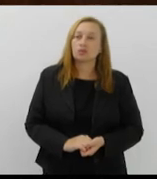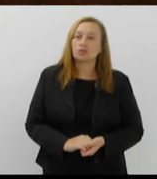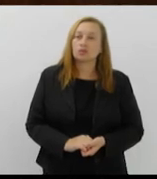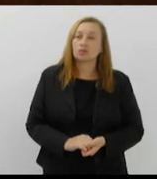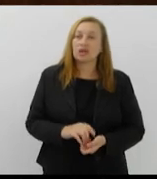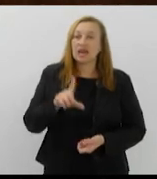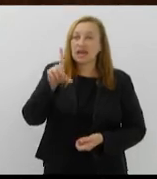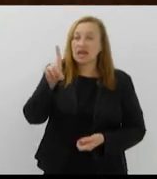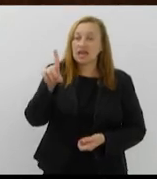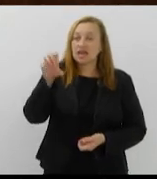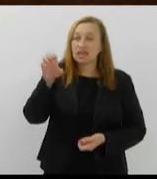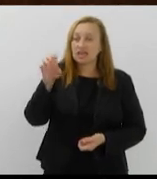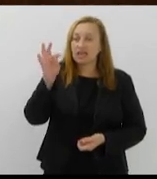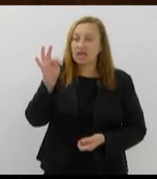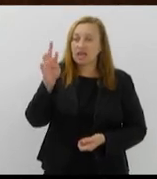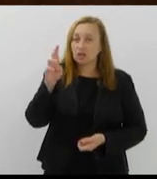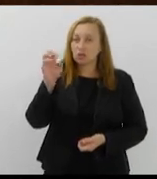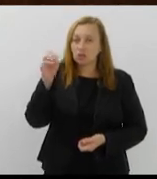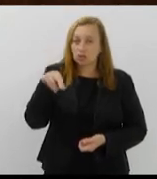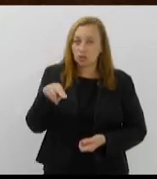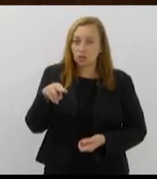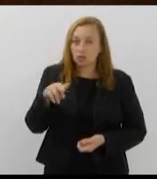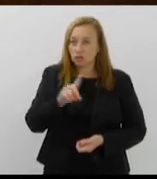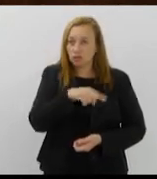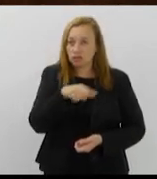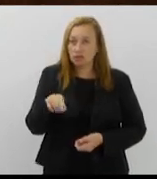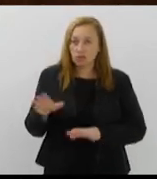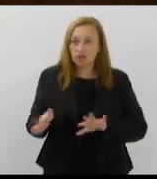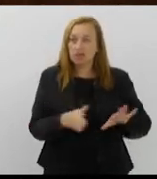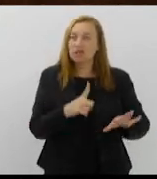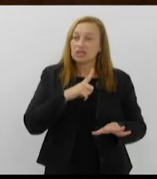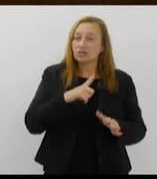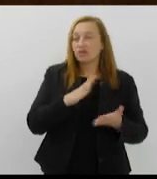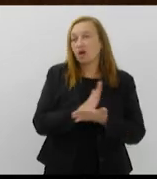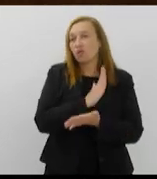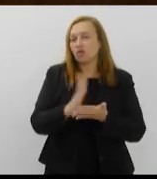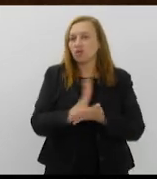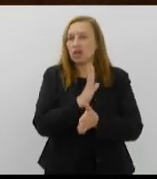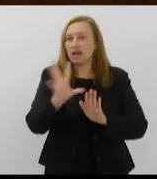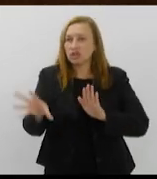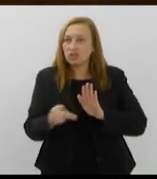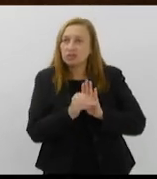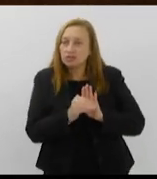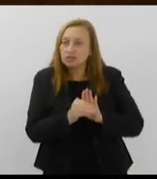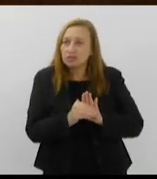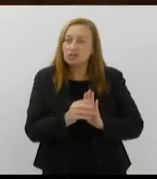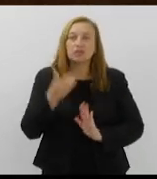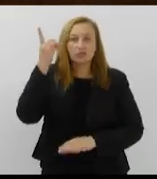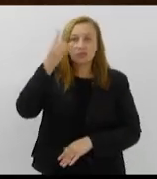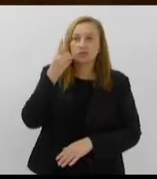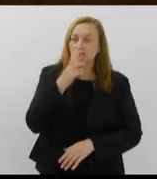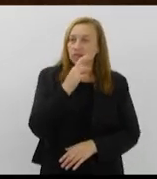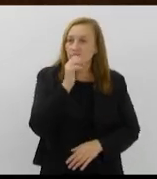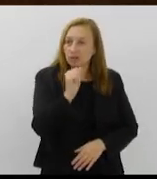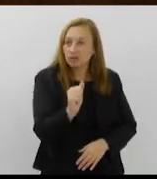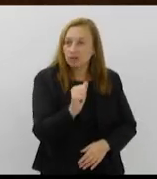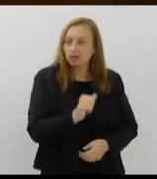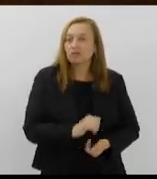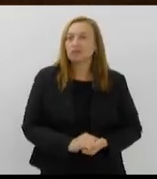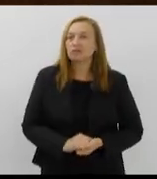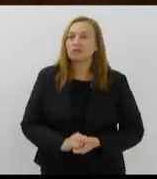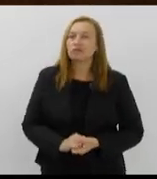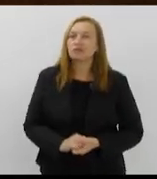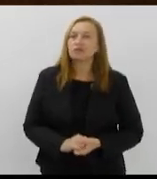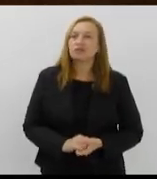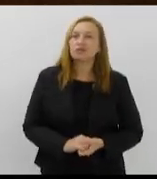DETRO, de minha autoria. Nós tivemos algumas emendas do deputado Alain Lopes, do deputado Amorim, para aprimorar o projeto para a